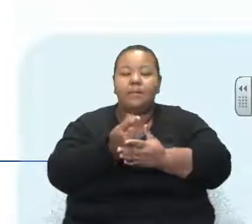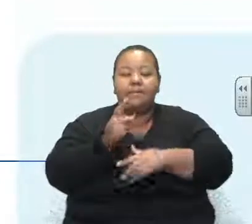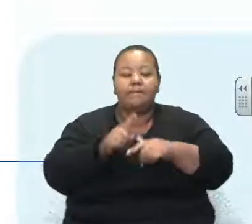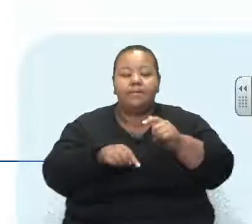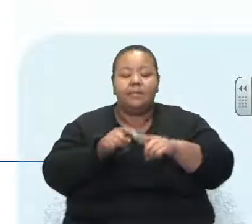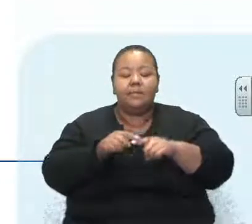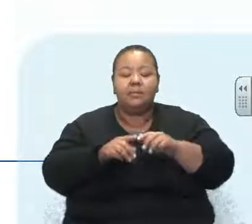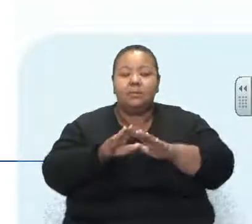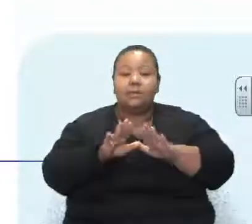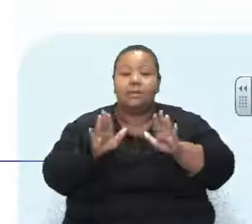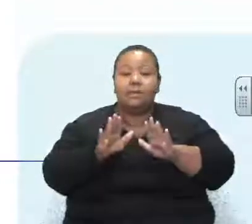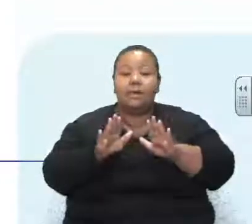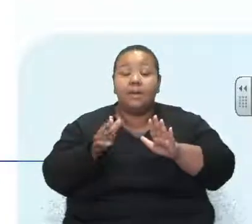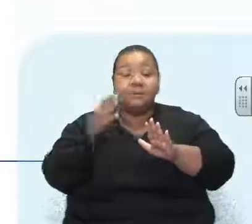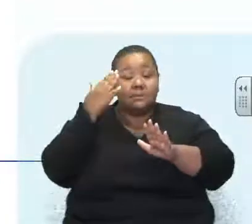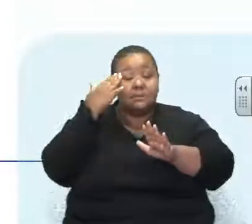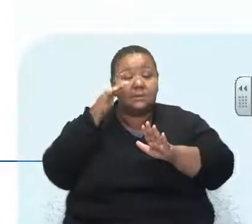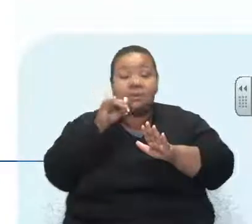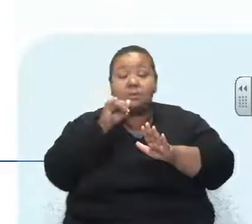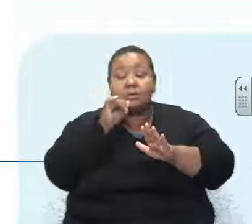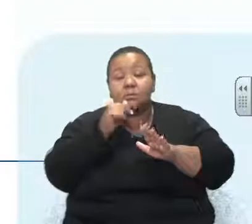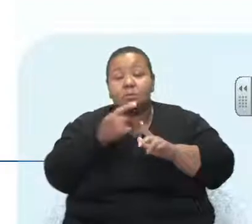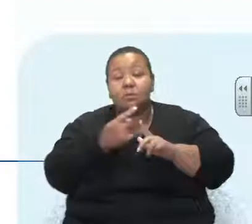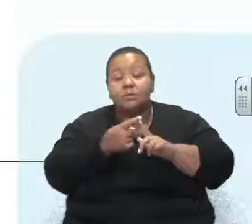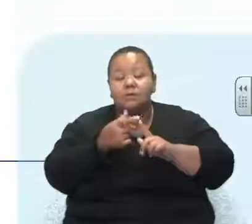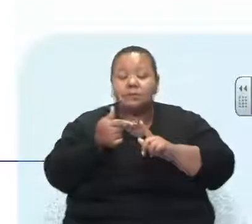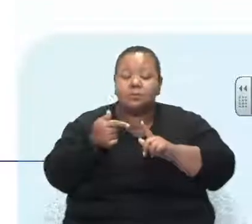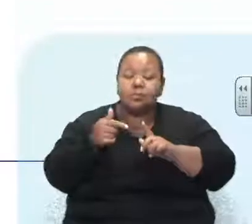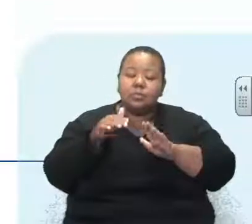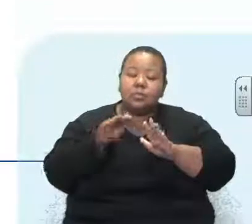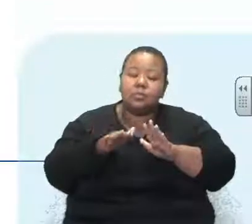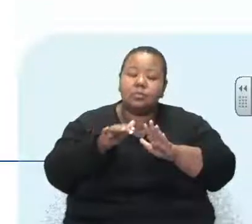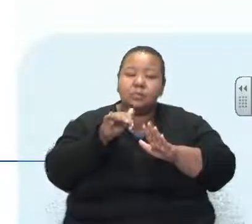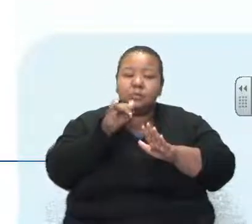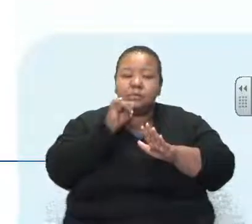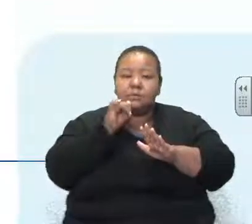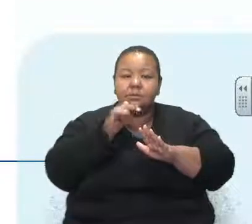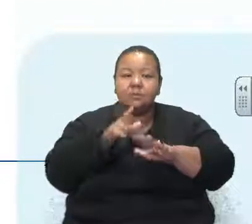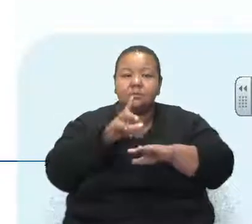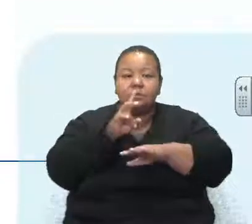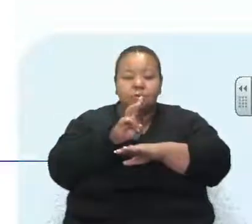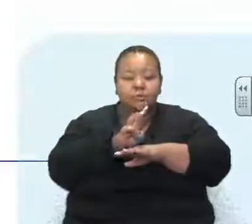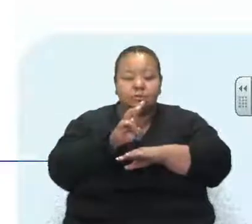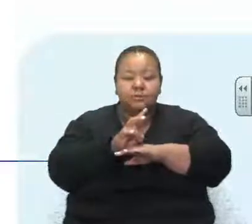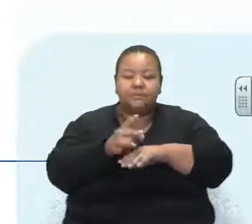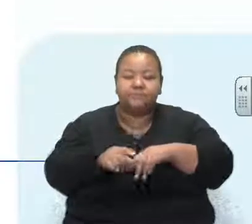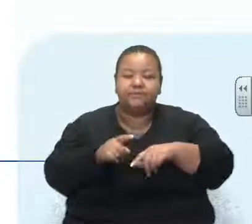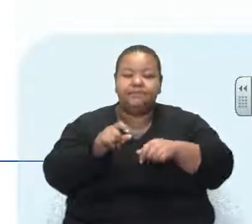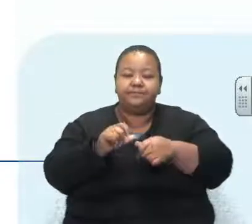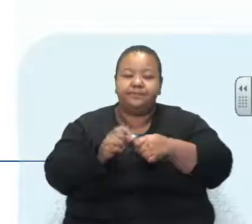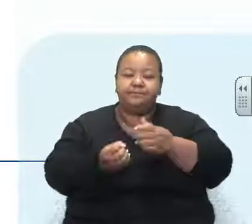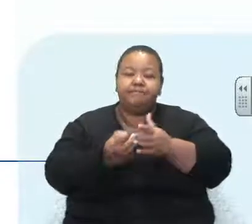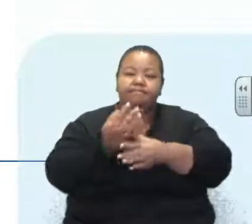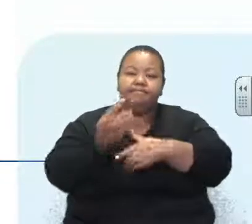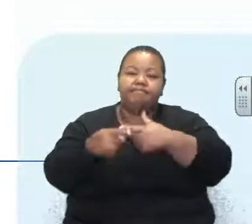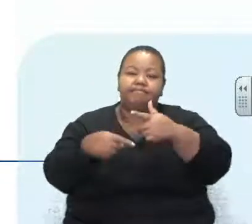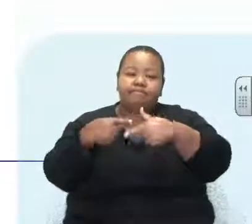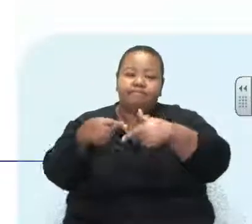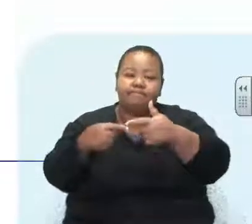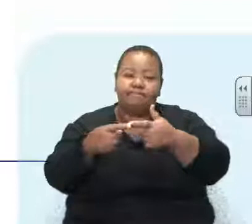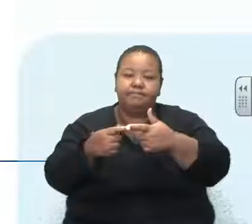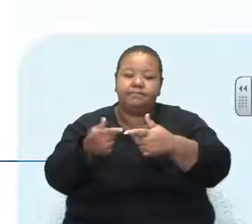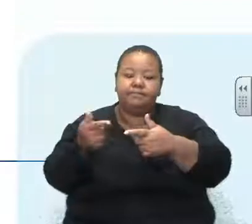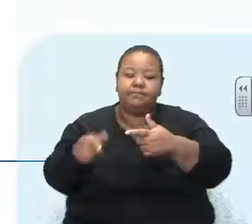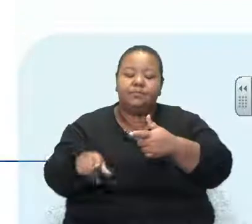mas fazer o gerenciamento desse giro de estoque, tanto de mercadoria acabadas ou em desenvolvimento. E o índice